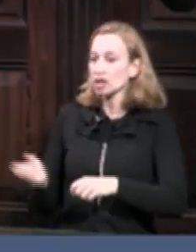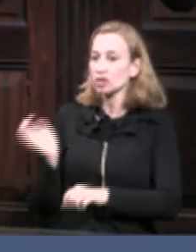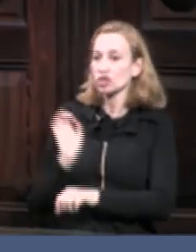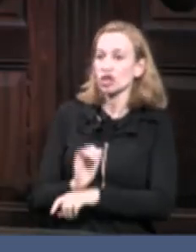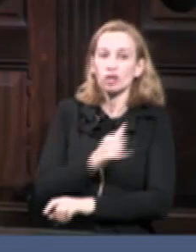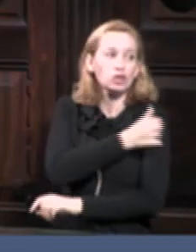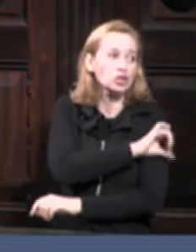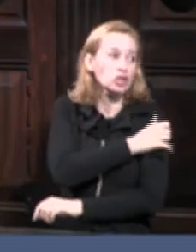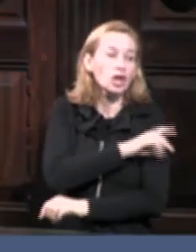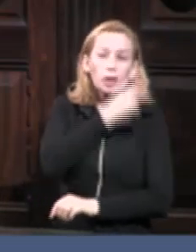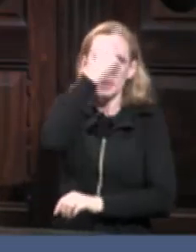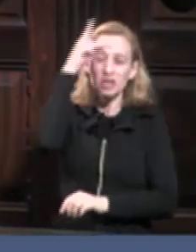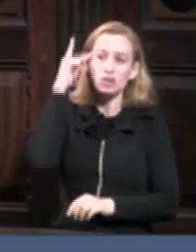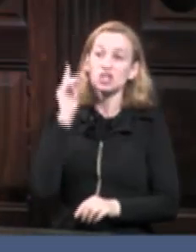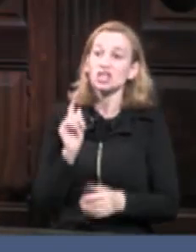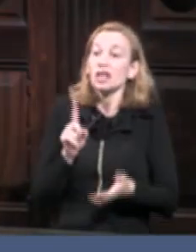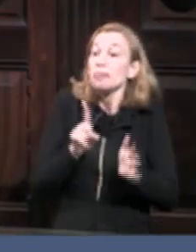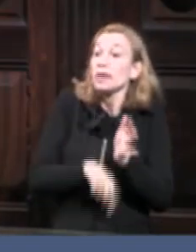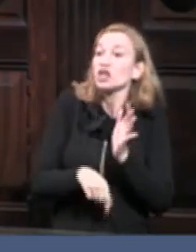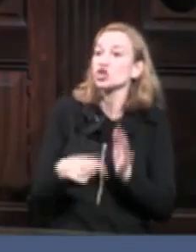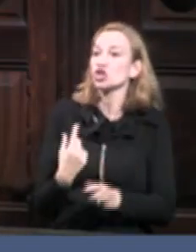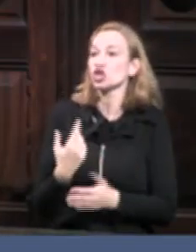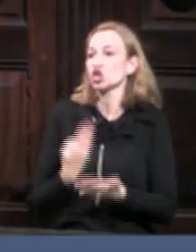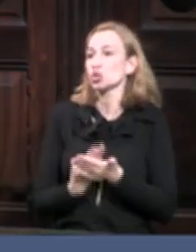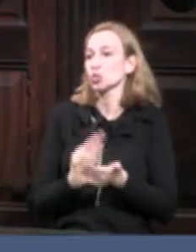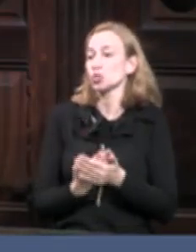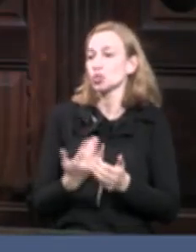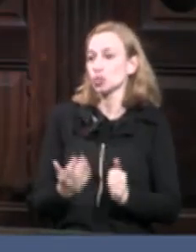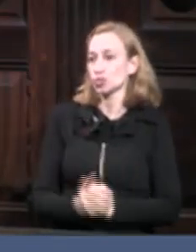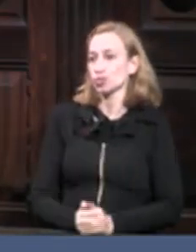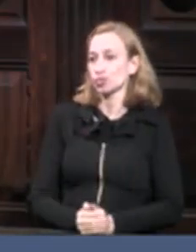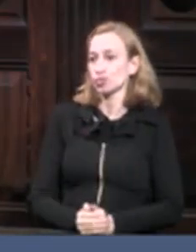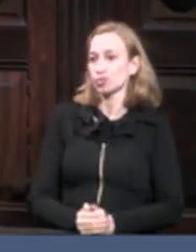têm menos informação e acabam sendo penalizadas por isso. Obrigado, senhor presidente.